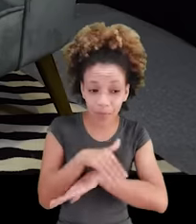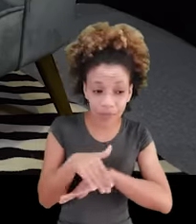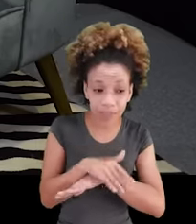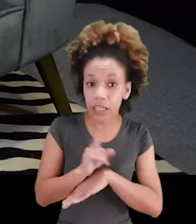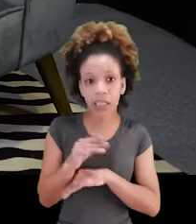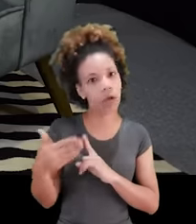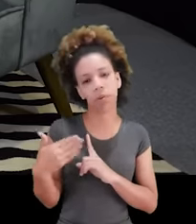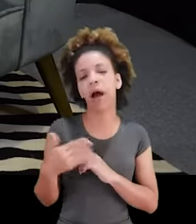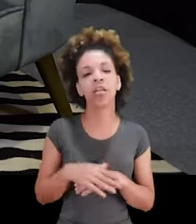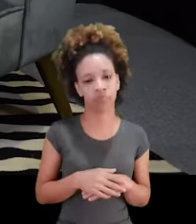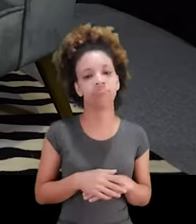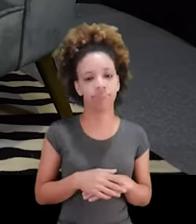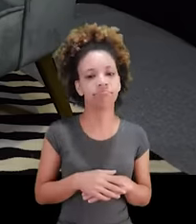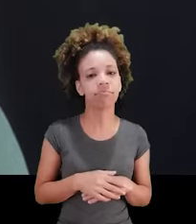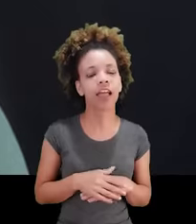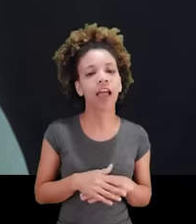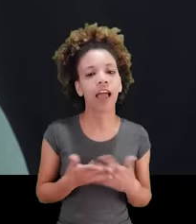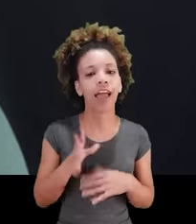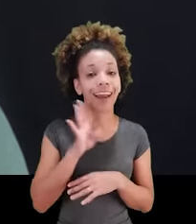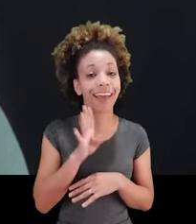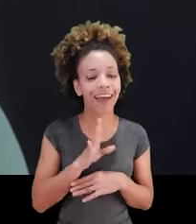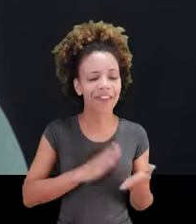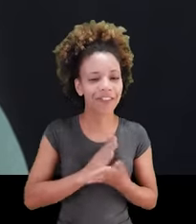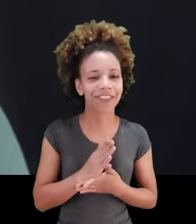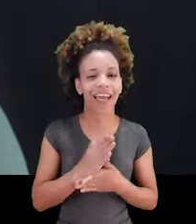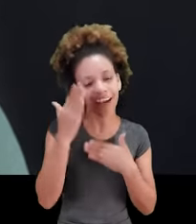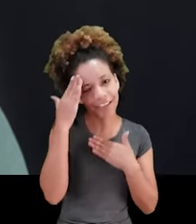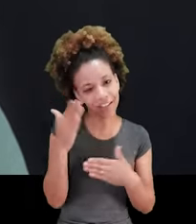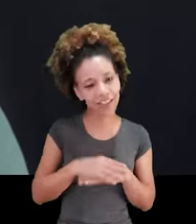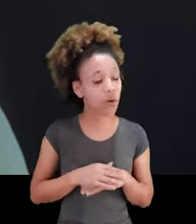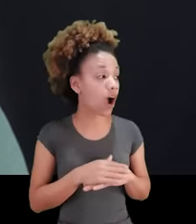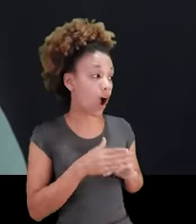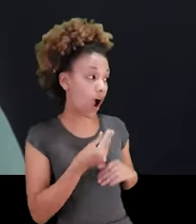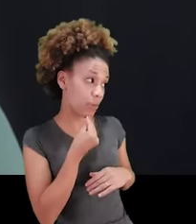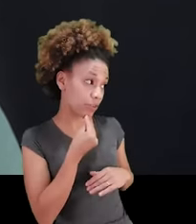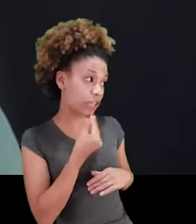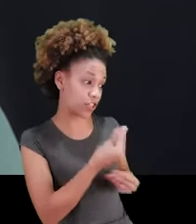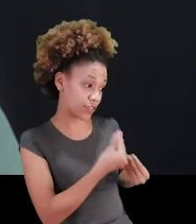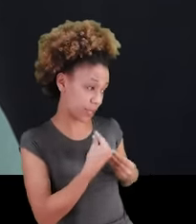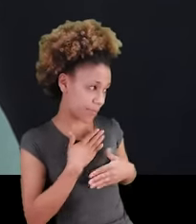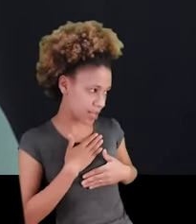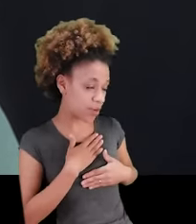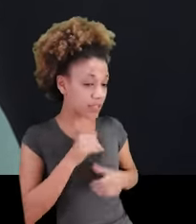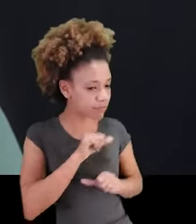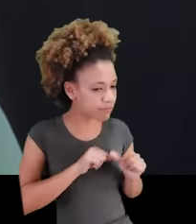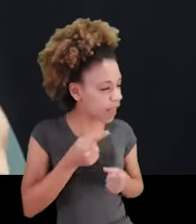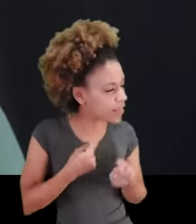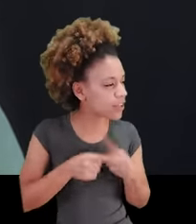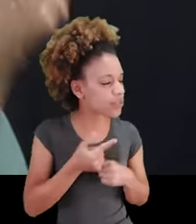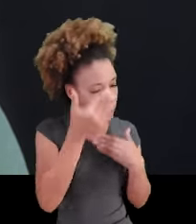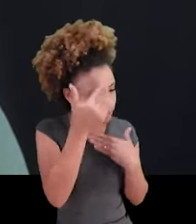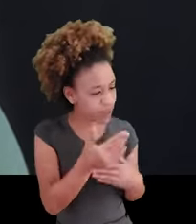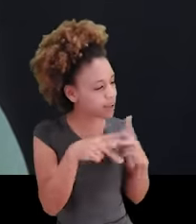vem, não me bate. É uma coisa que já é uma conquista muito legal. Então eu tenho muita gratidão ao que você me proporcionou. E se eu puder transformar essa gratidão